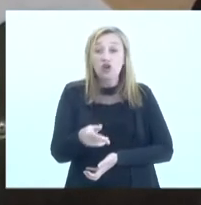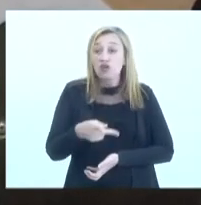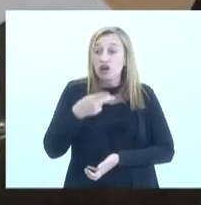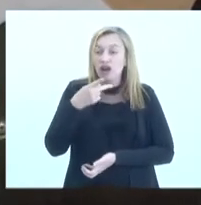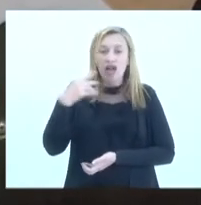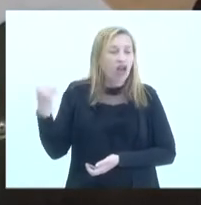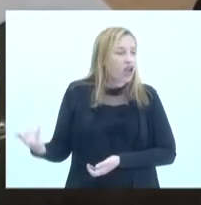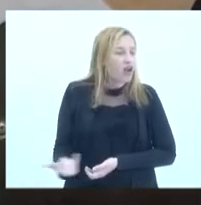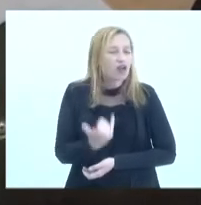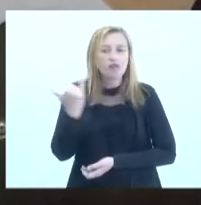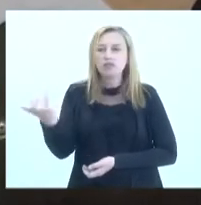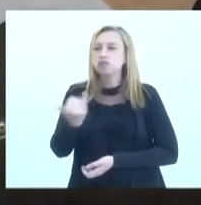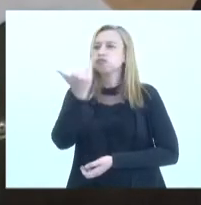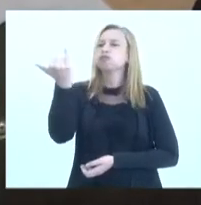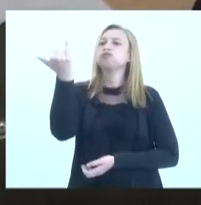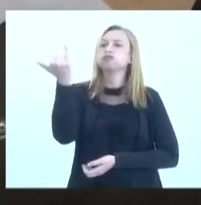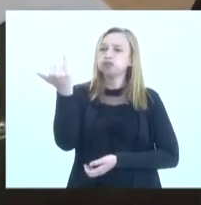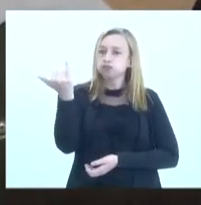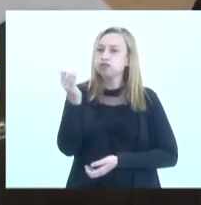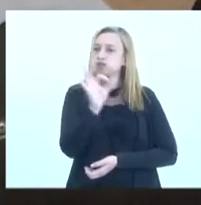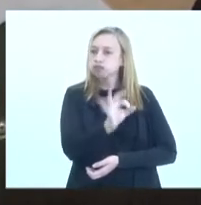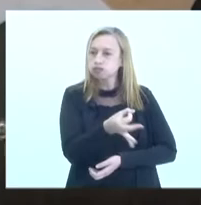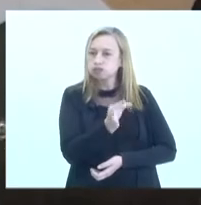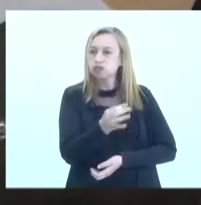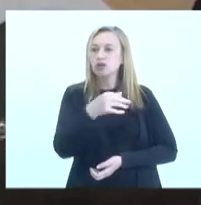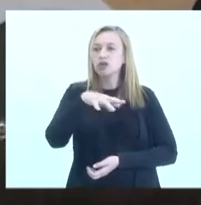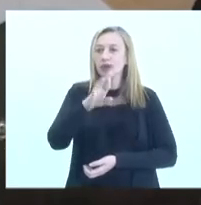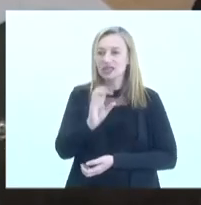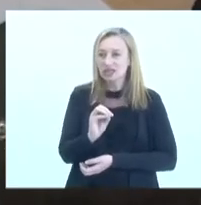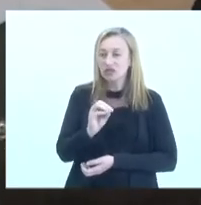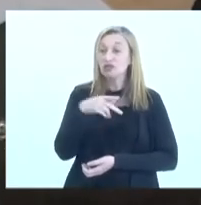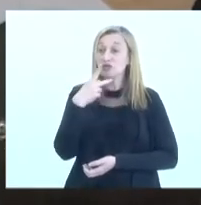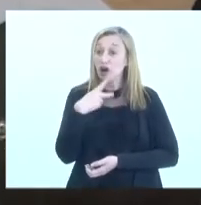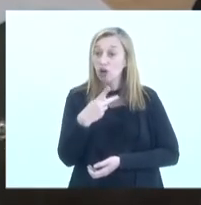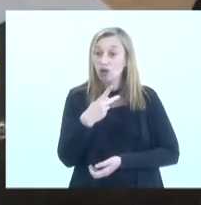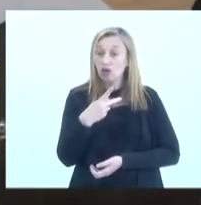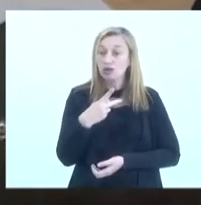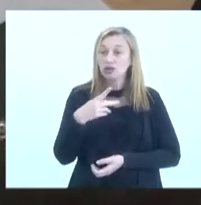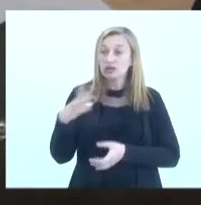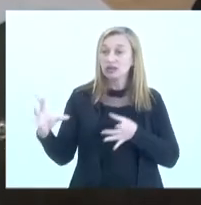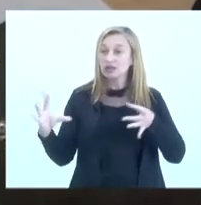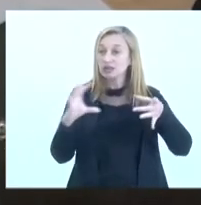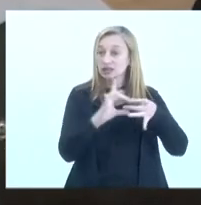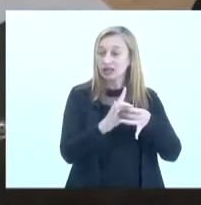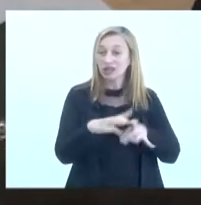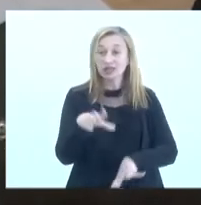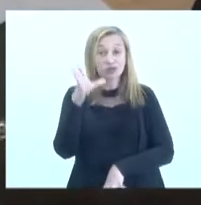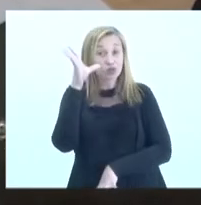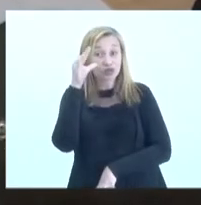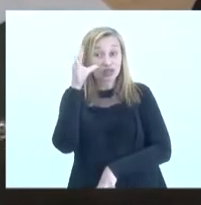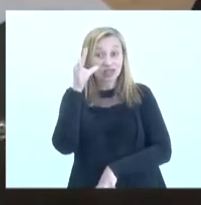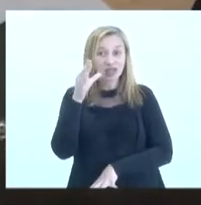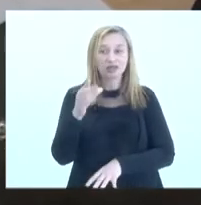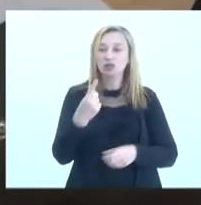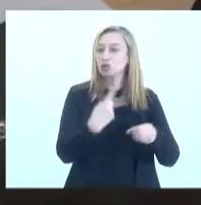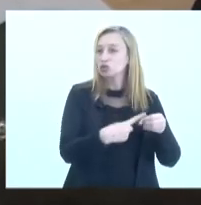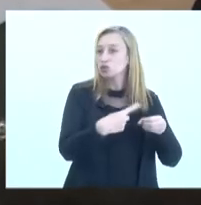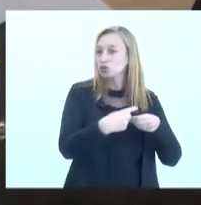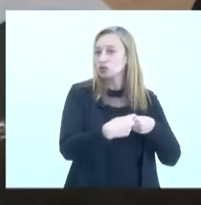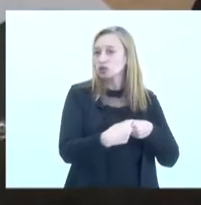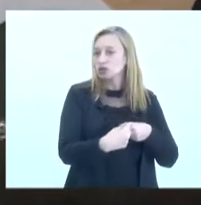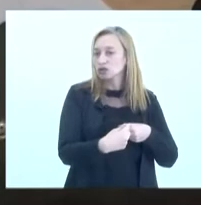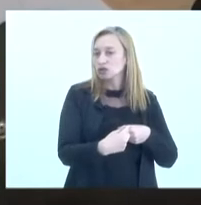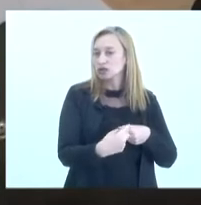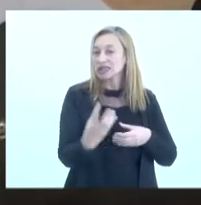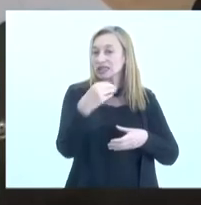a importância, inclusive que o Marciano colocou, da integração dos interesses dos municípios dentro de